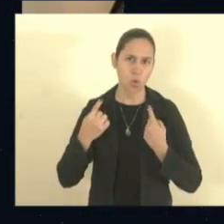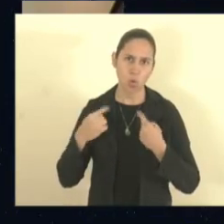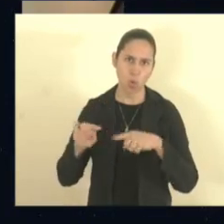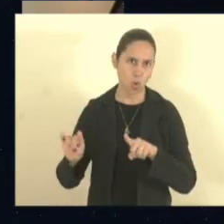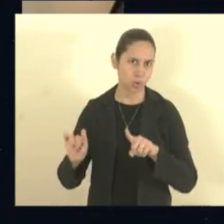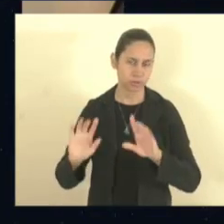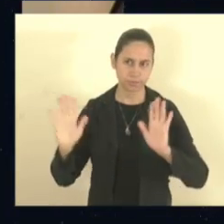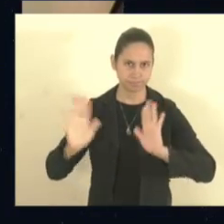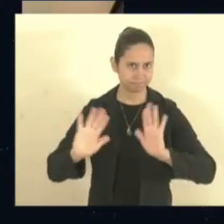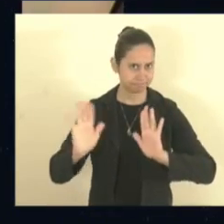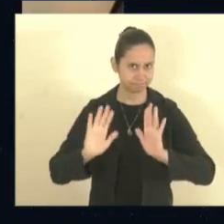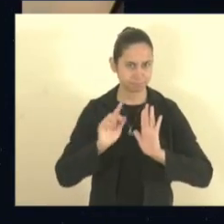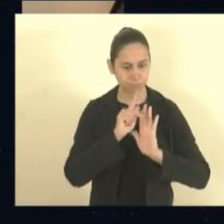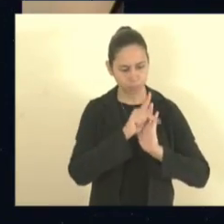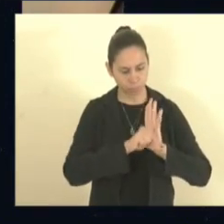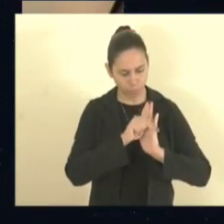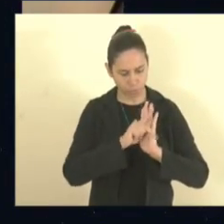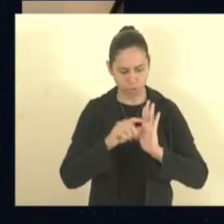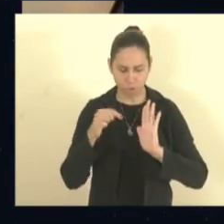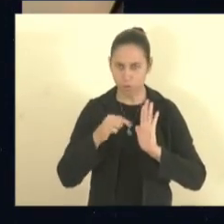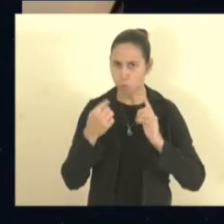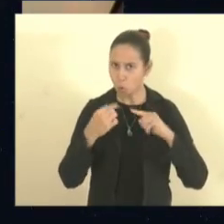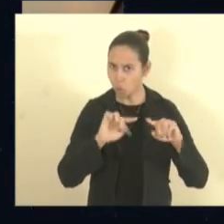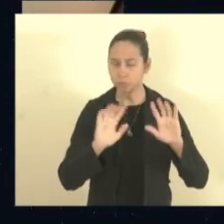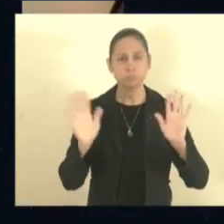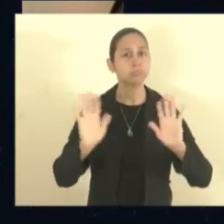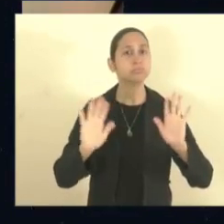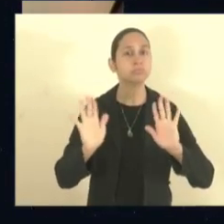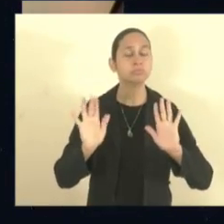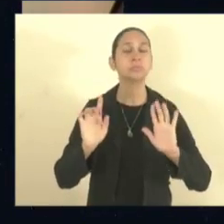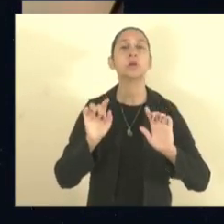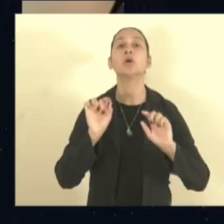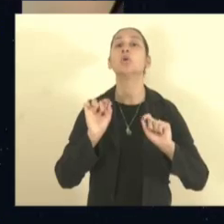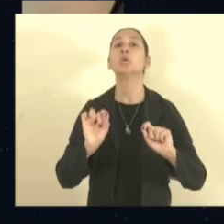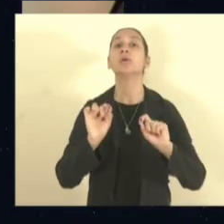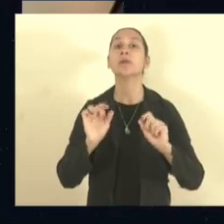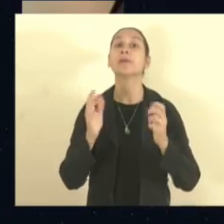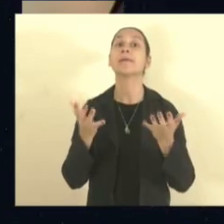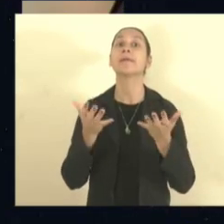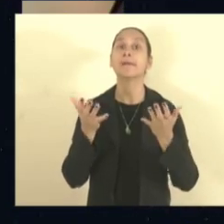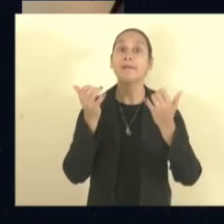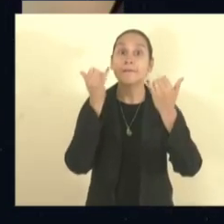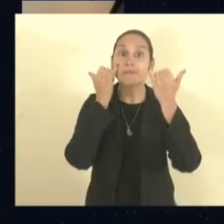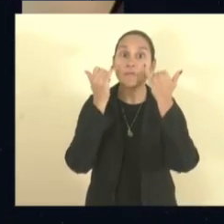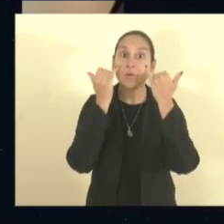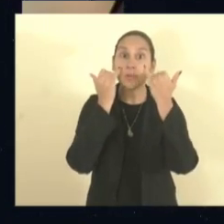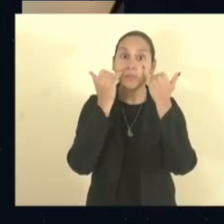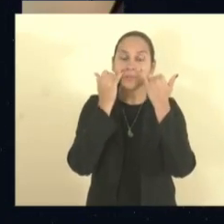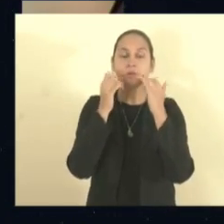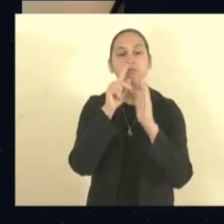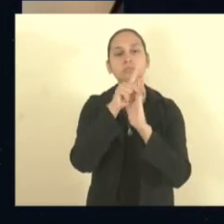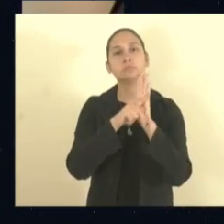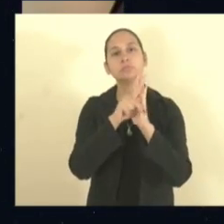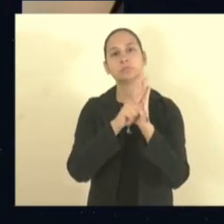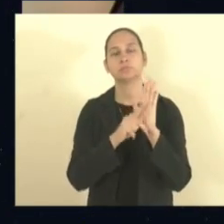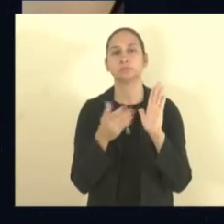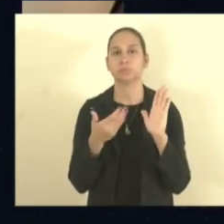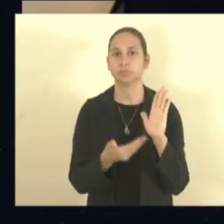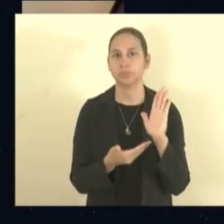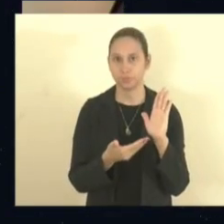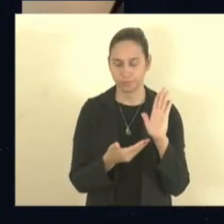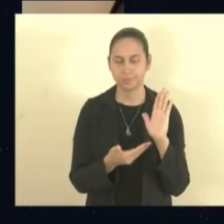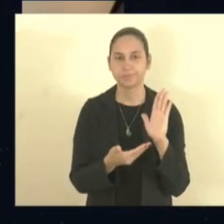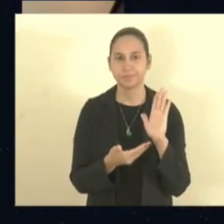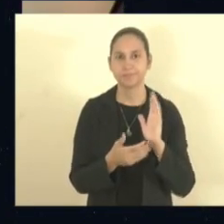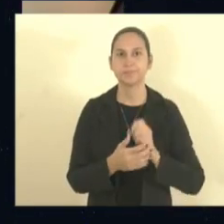ao projeto. O que nós buscamos é justamente informações sobre o projeto. Vossa Excelência falou